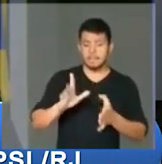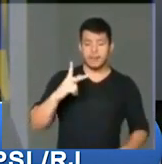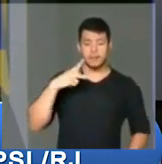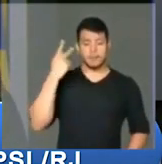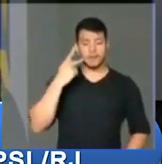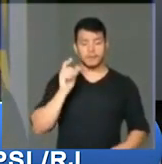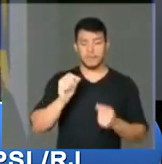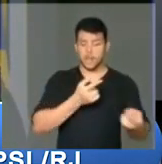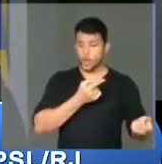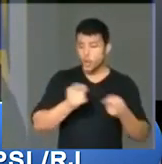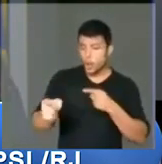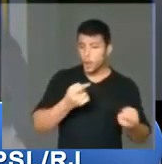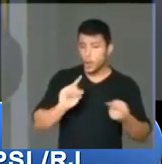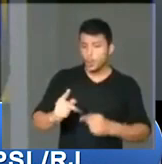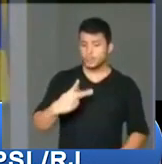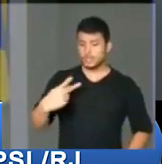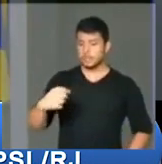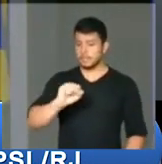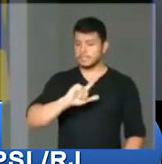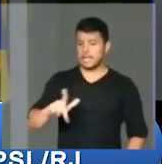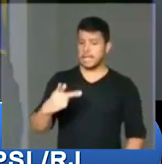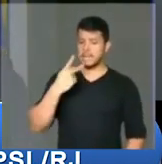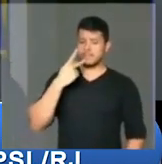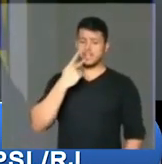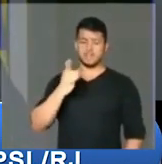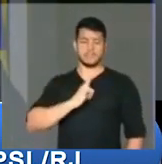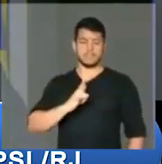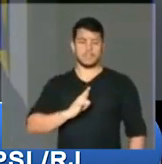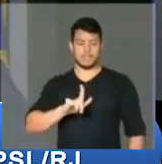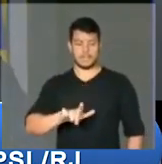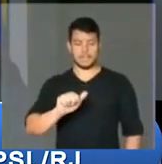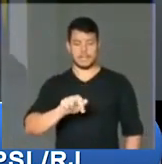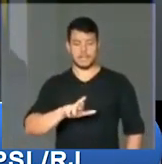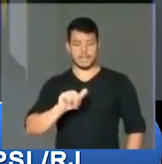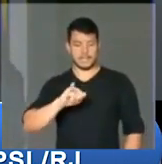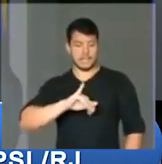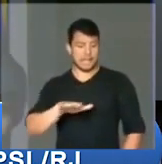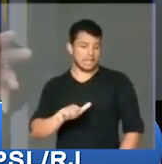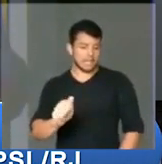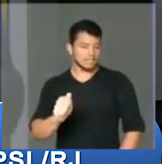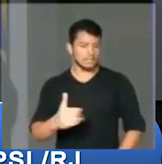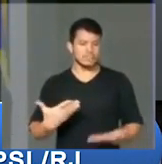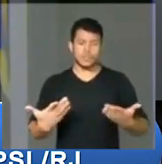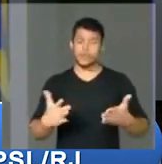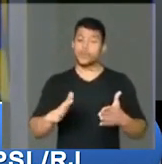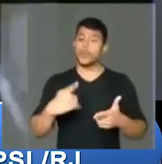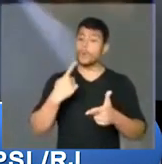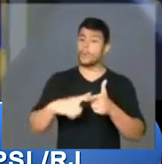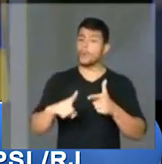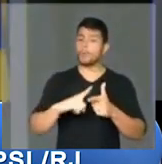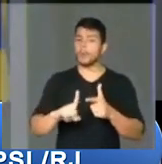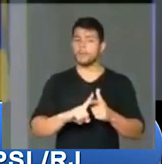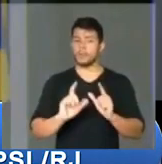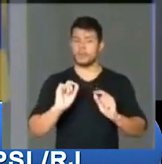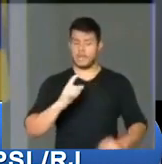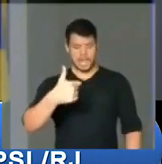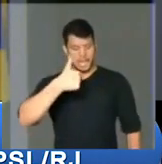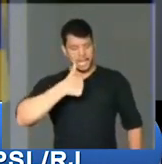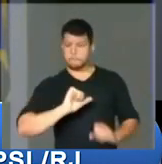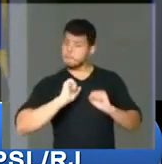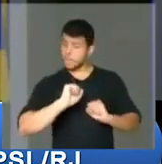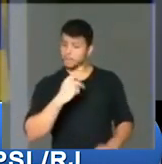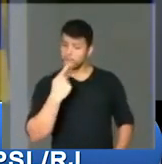PSL, colocando todos no mesmo bolo, falando que há laranjas, que é o partido da laranja, qual é o problema então de eu